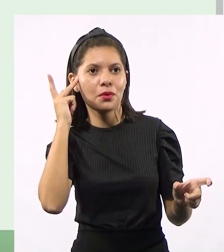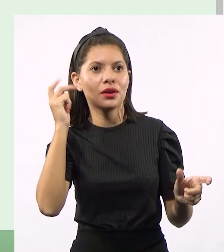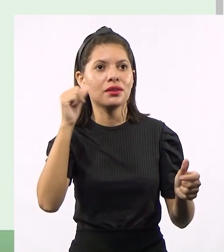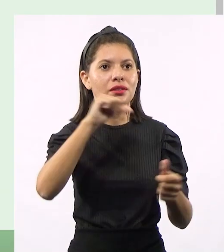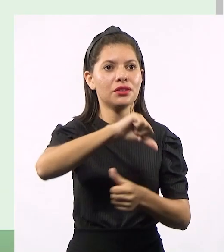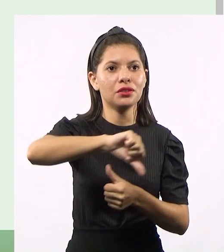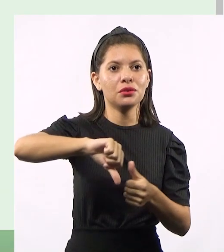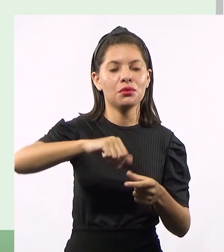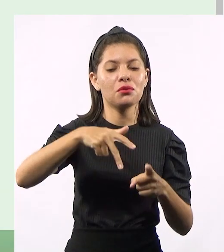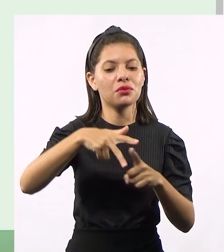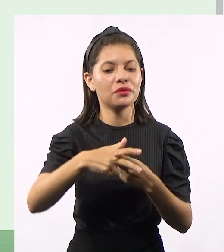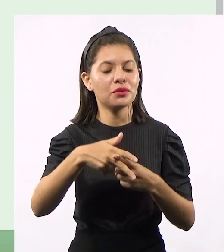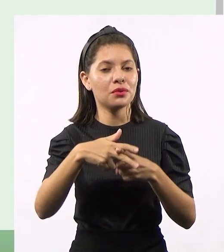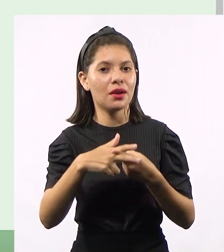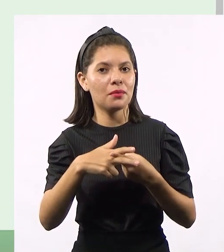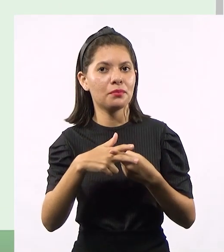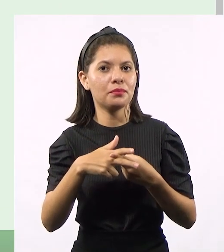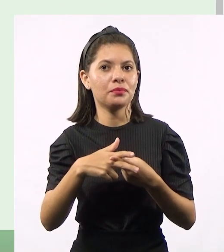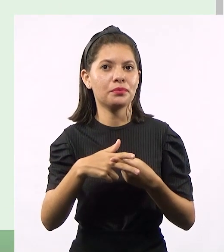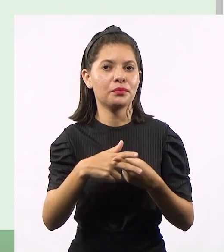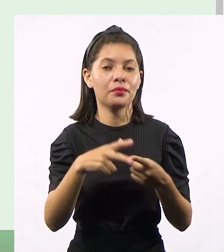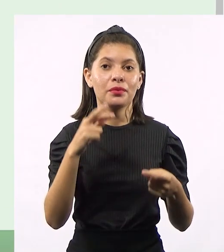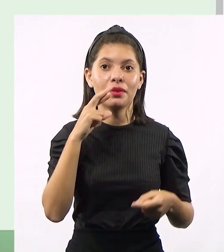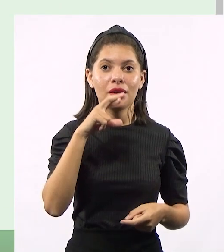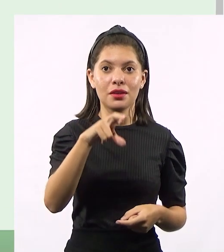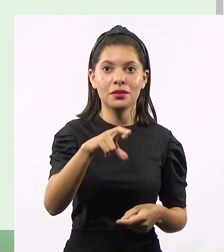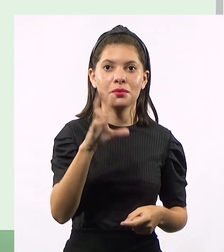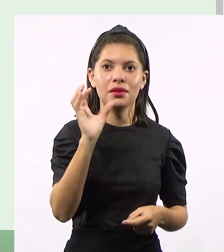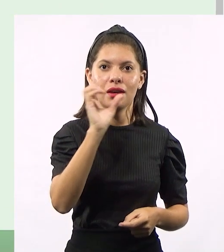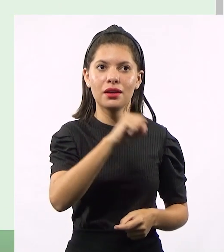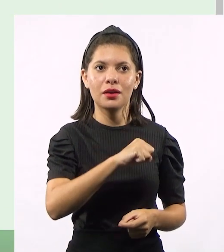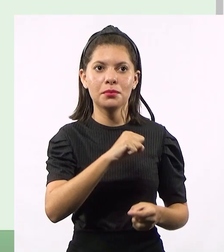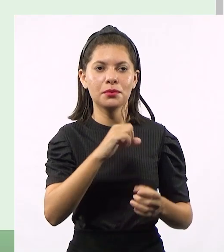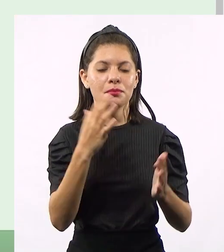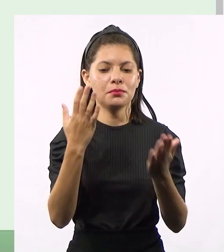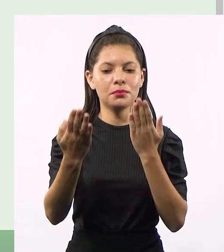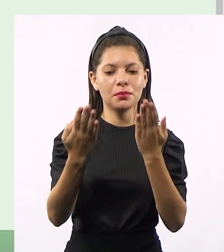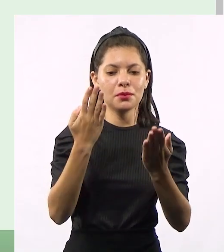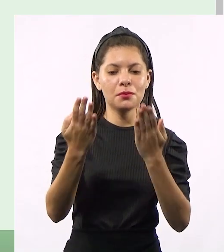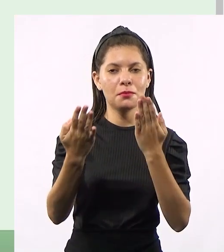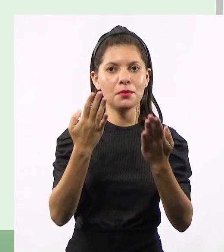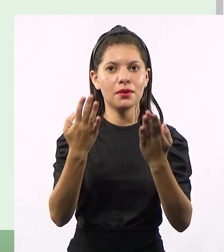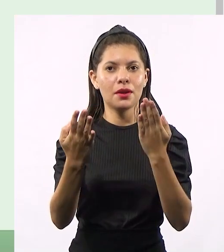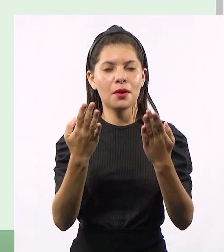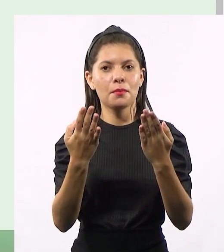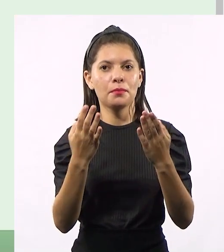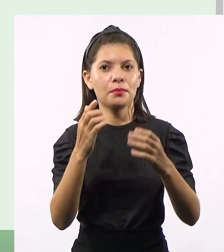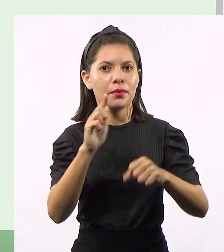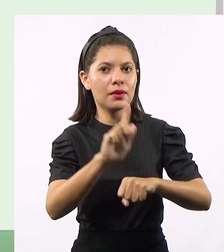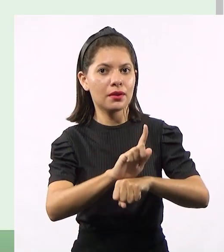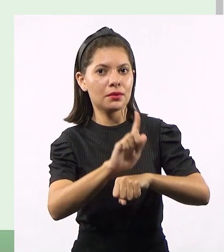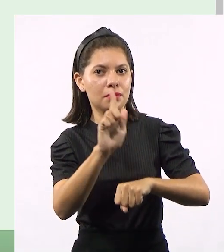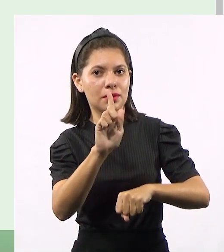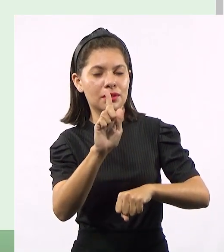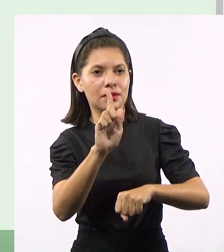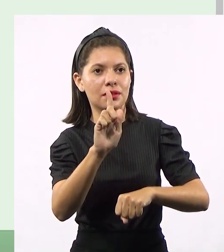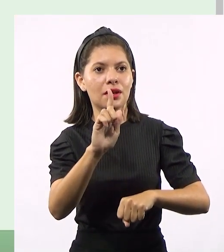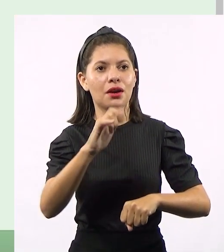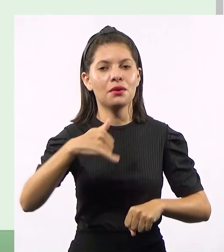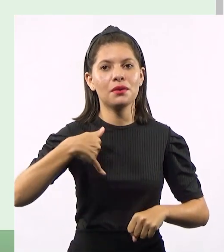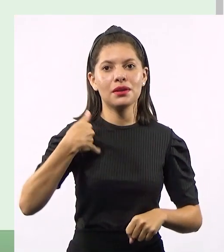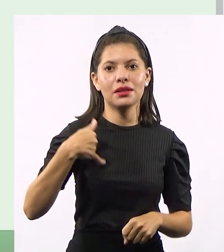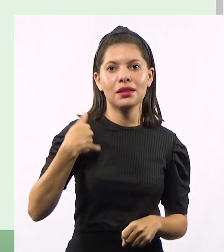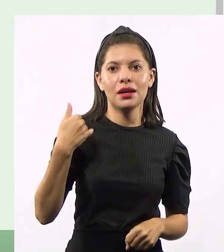Então ele vai poder responder. Vou responder aqui rapidamente, só para a gente comparar agora com a outra. Vou marcar graduação,